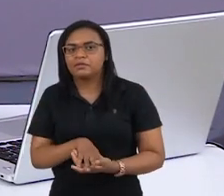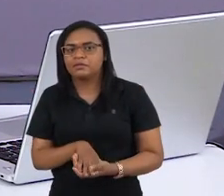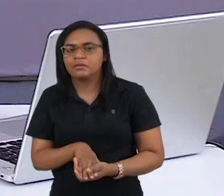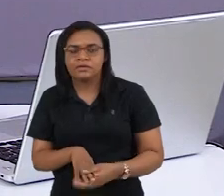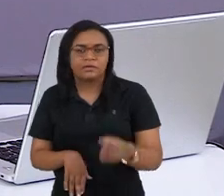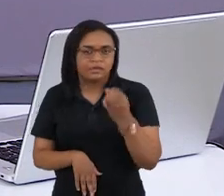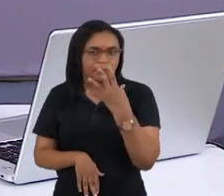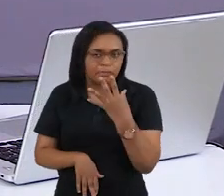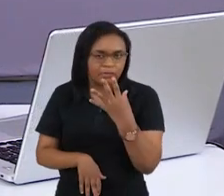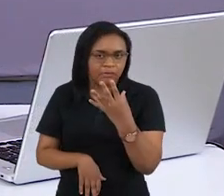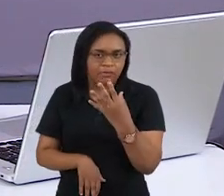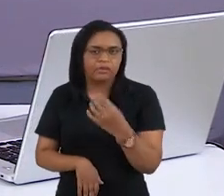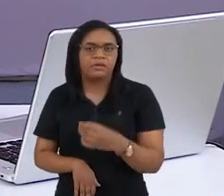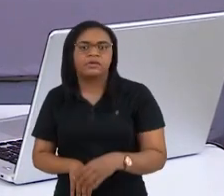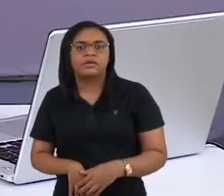Bom, gente, para